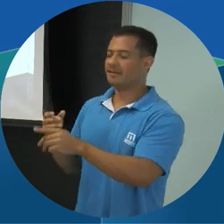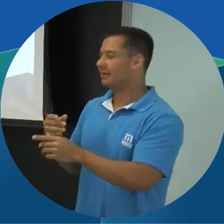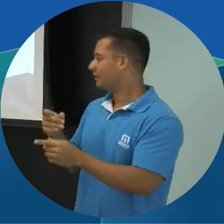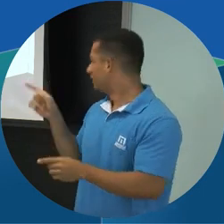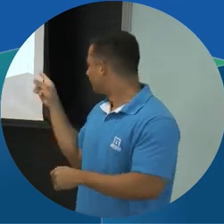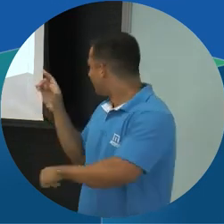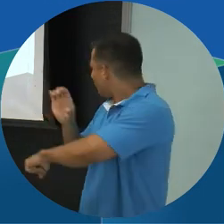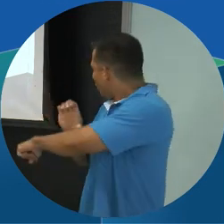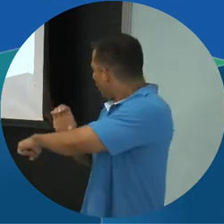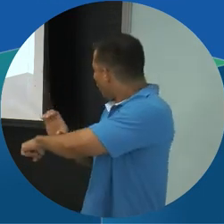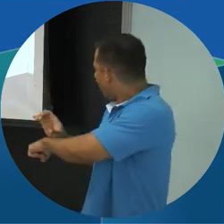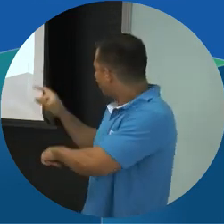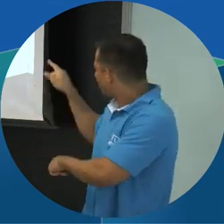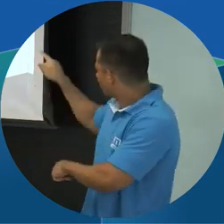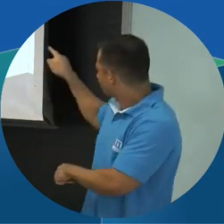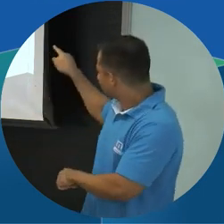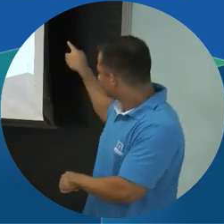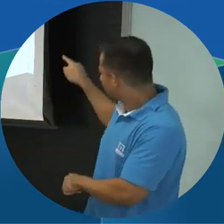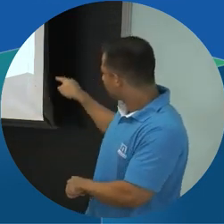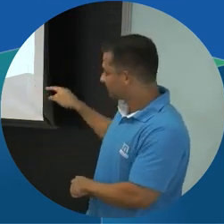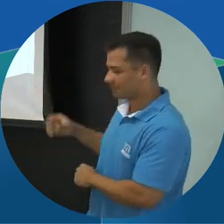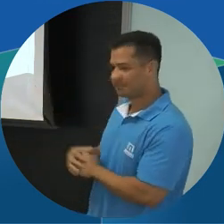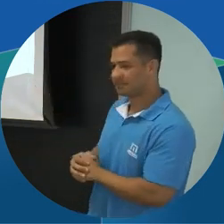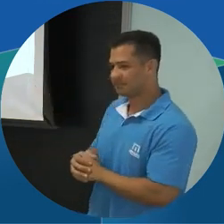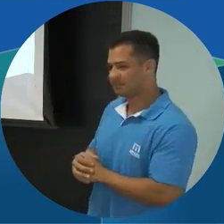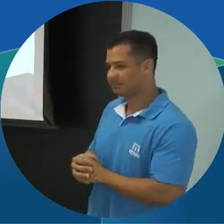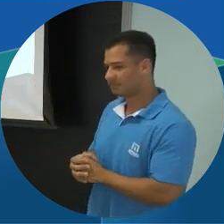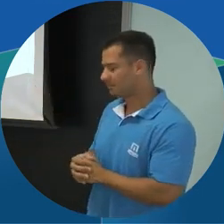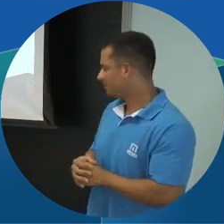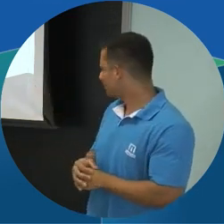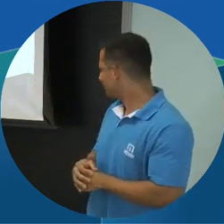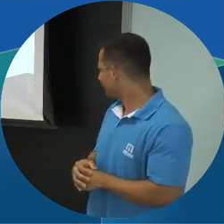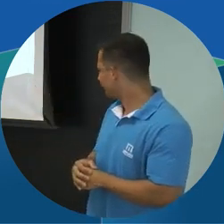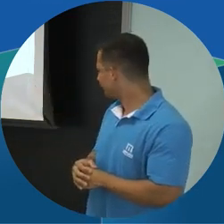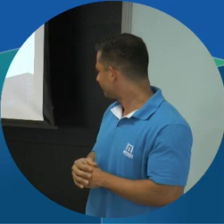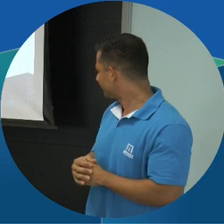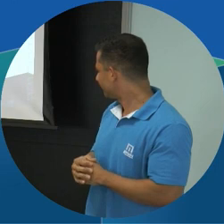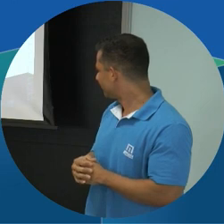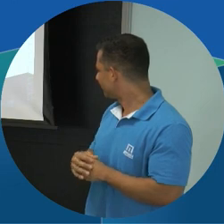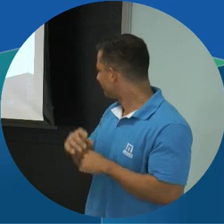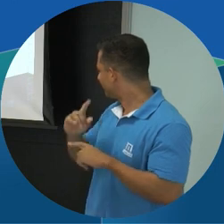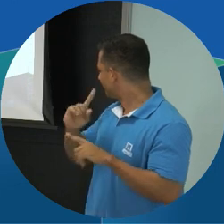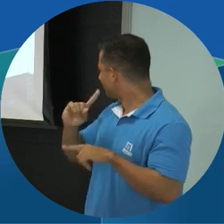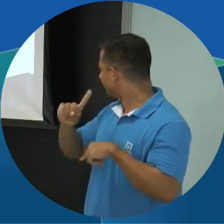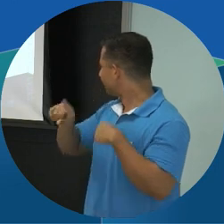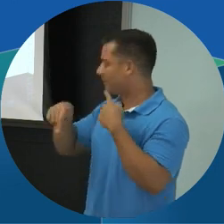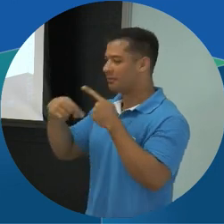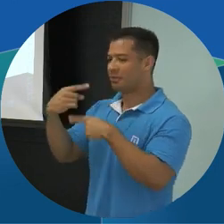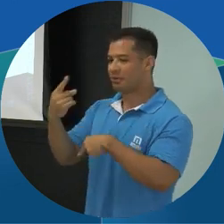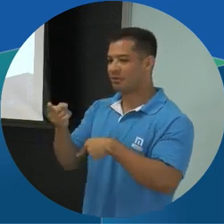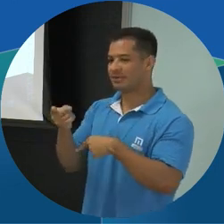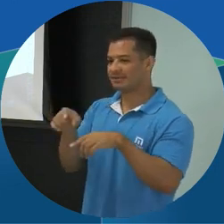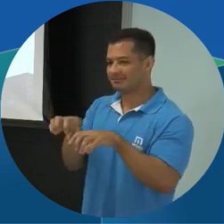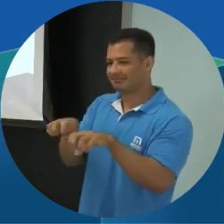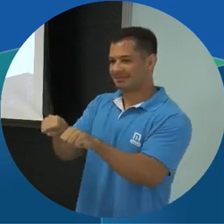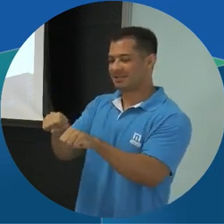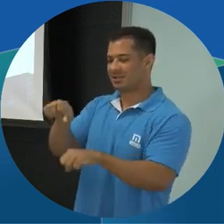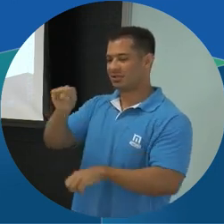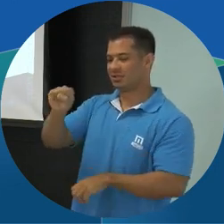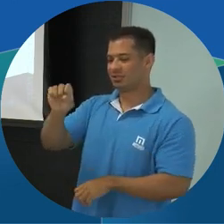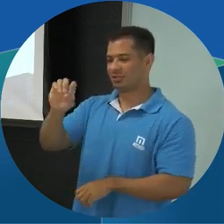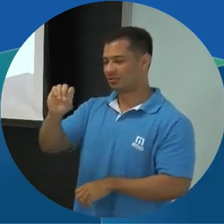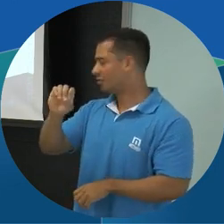injeção, plugagens, tamponamentos, e depois disso veio a